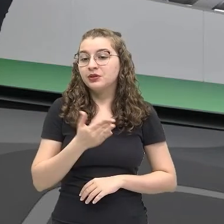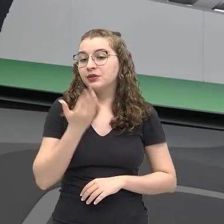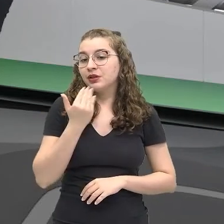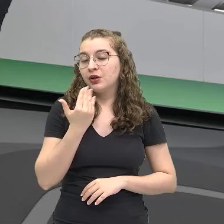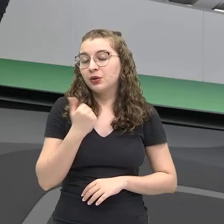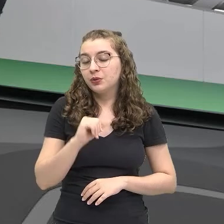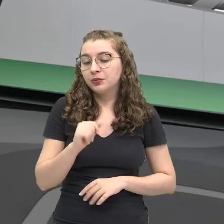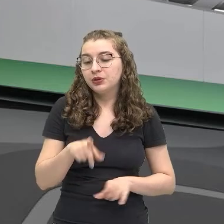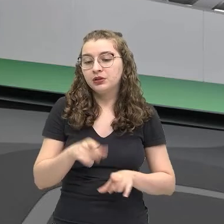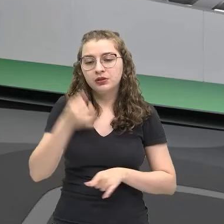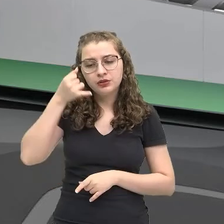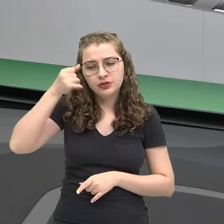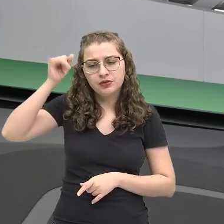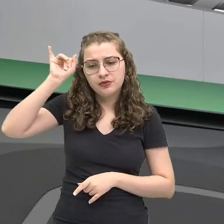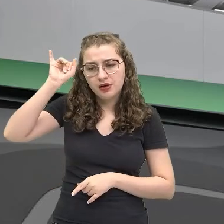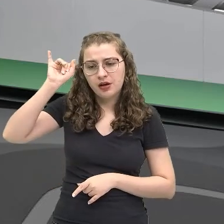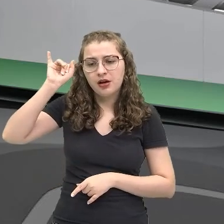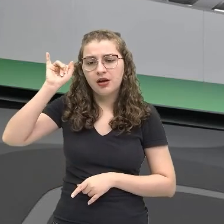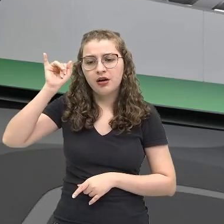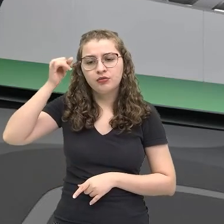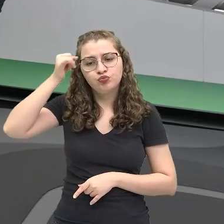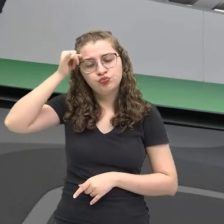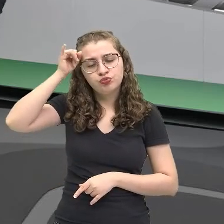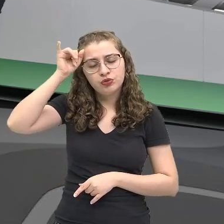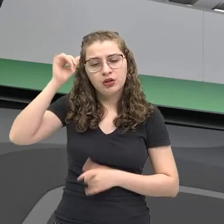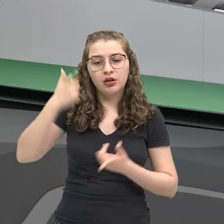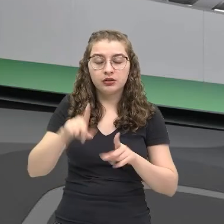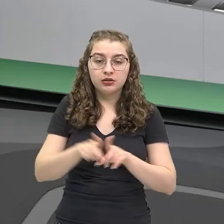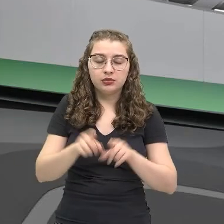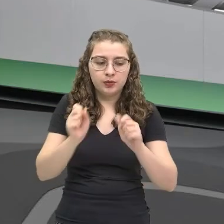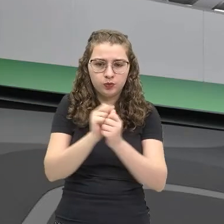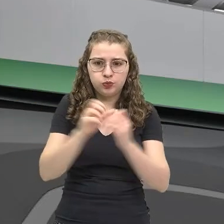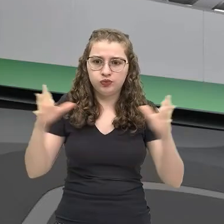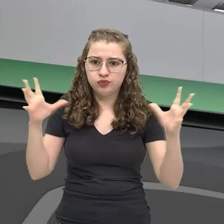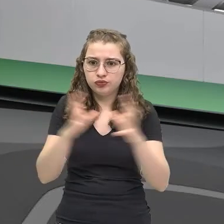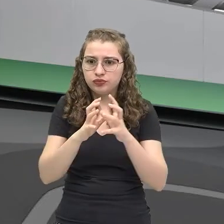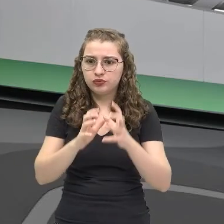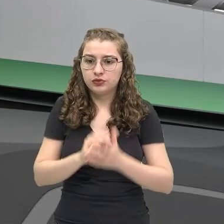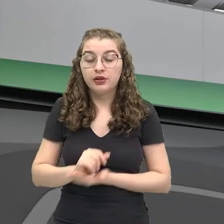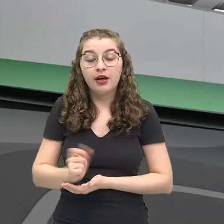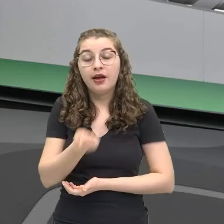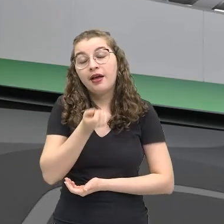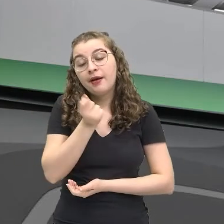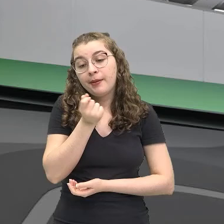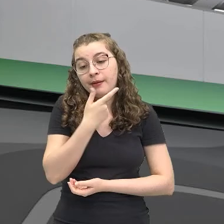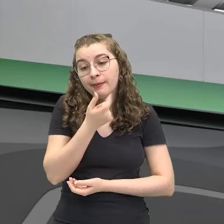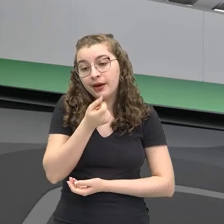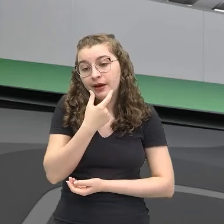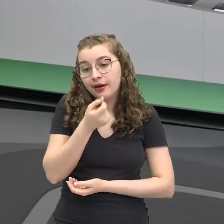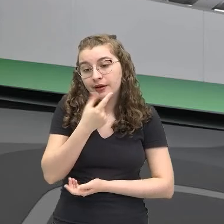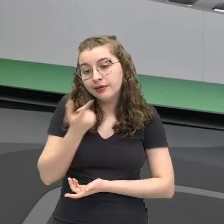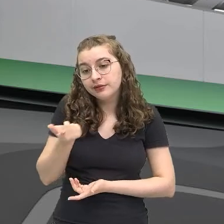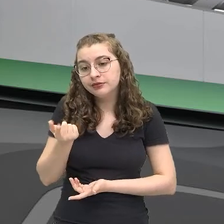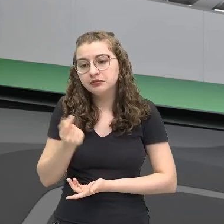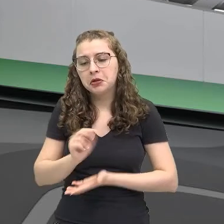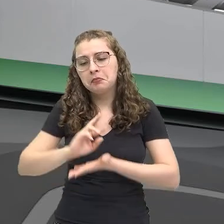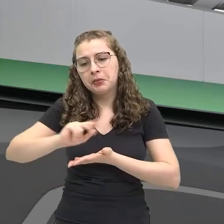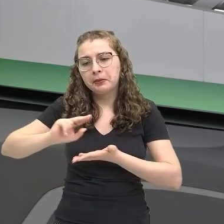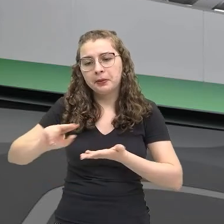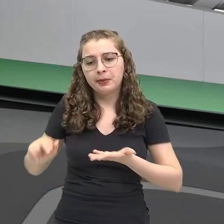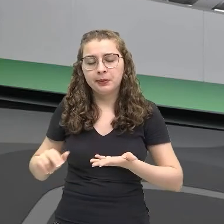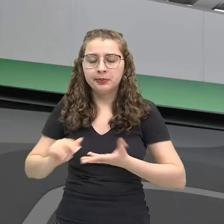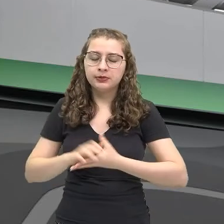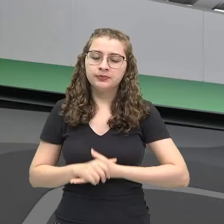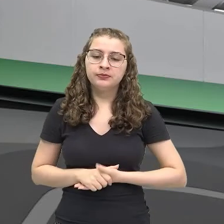do gado, no estabilizador de explosivos, também em medicamentos, muitas